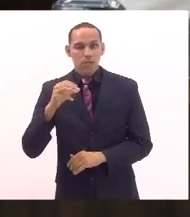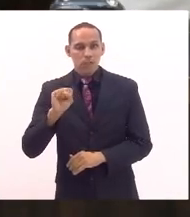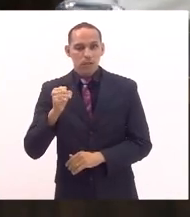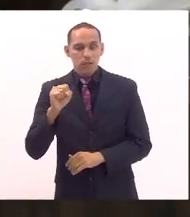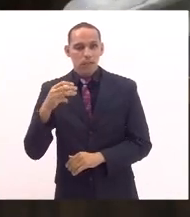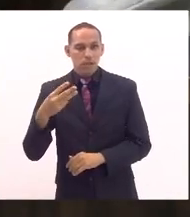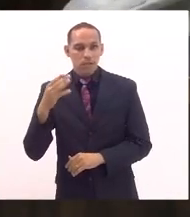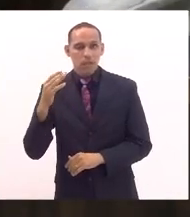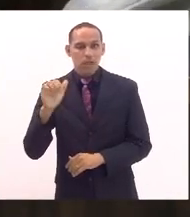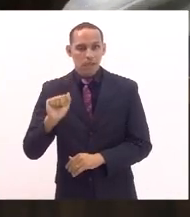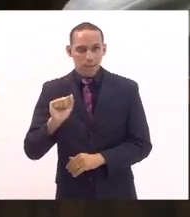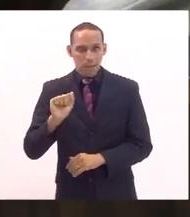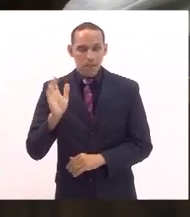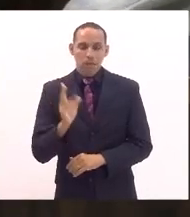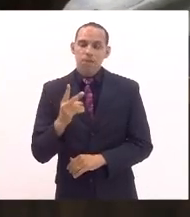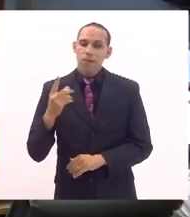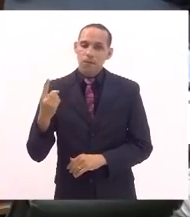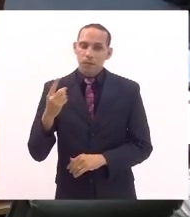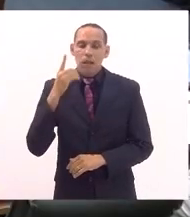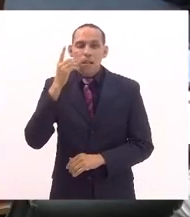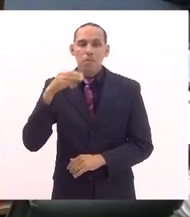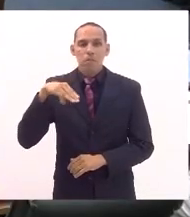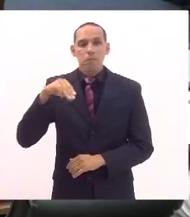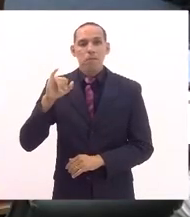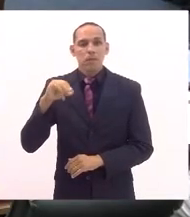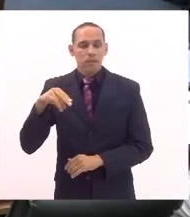e eu Deputado Miki